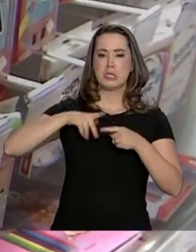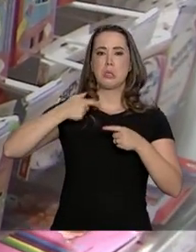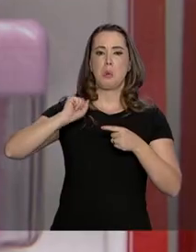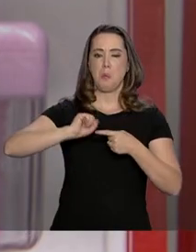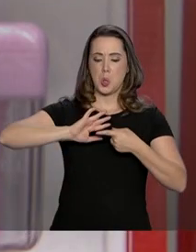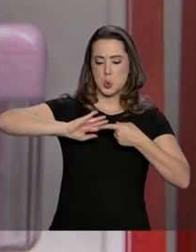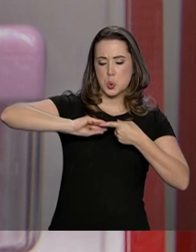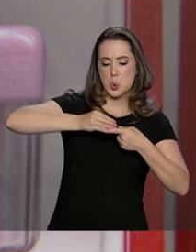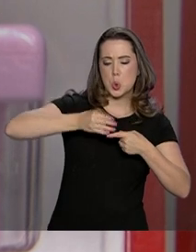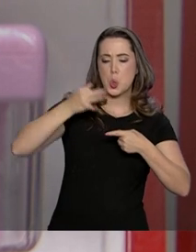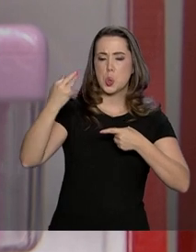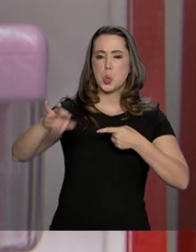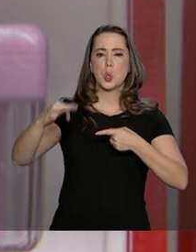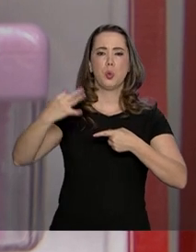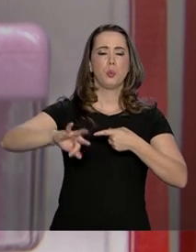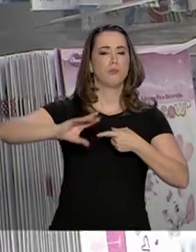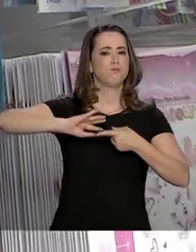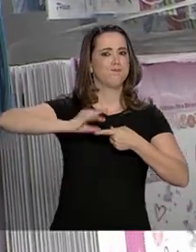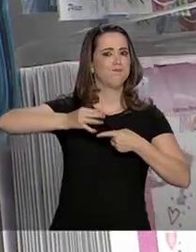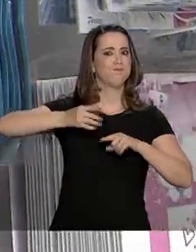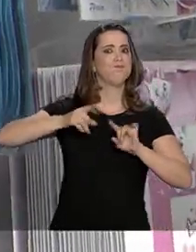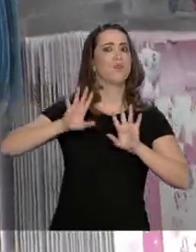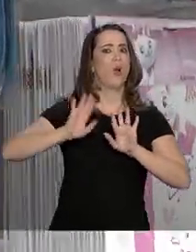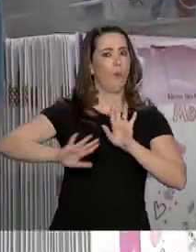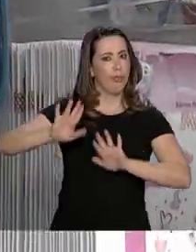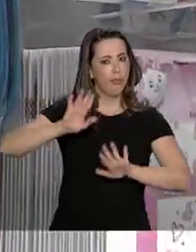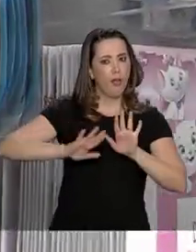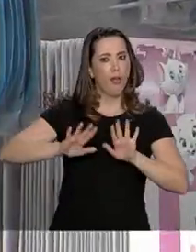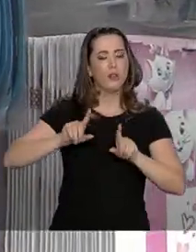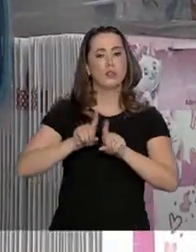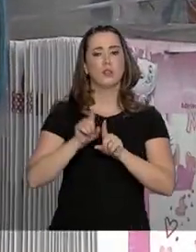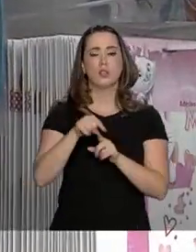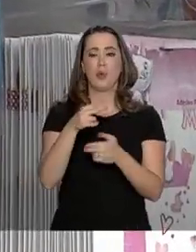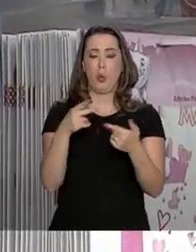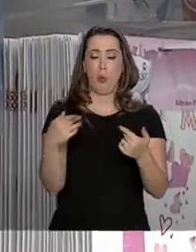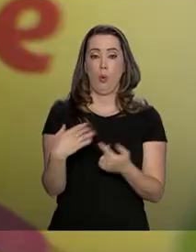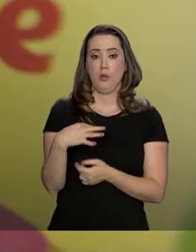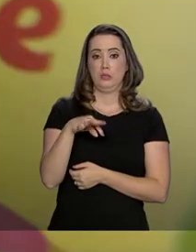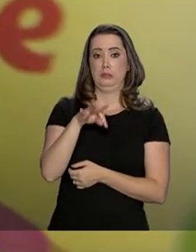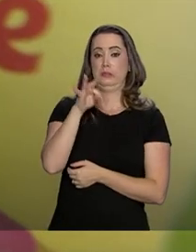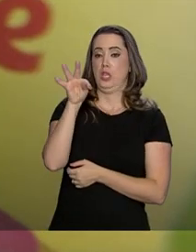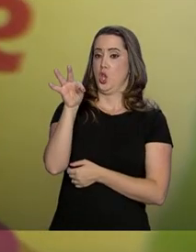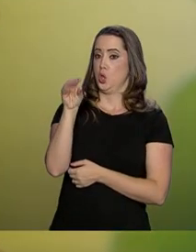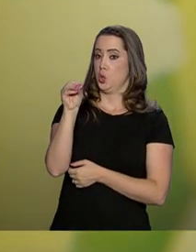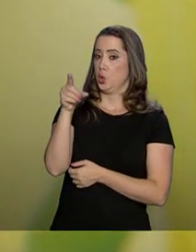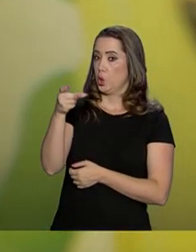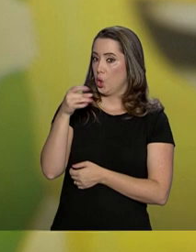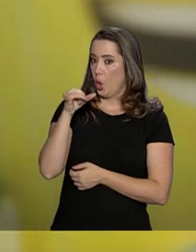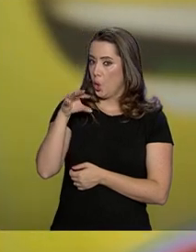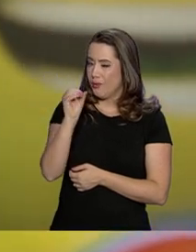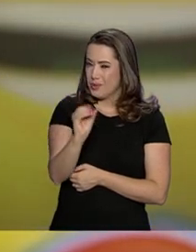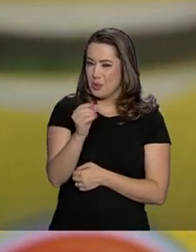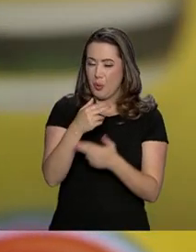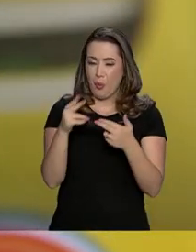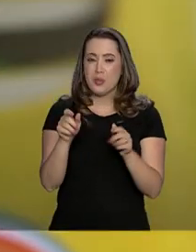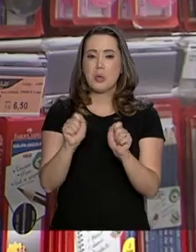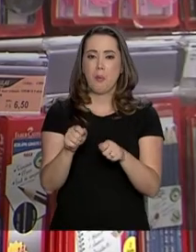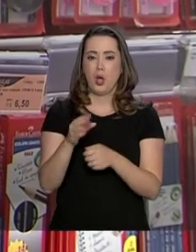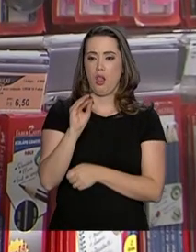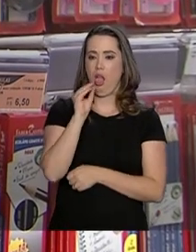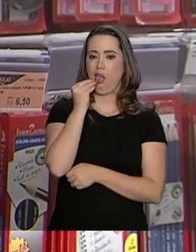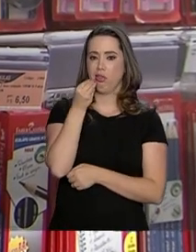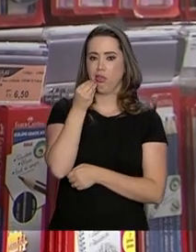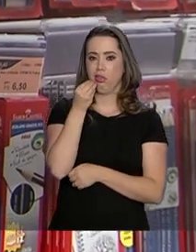cortantes e pontas perigosas além da presença de substâncias tóxicas e itens que possam ser levados à boca